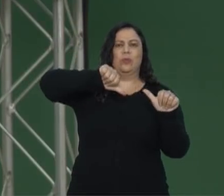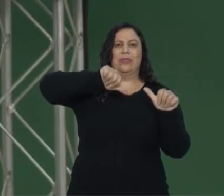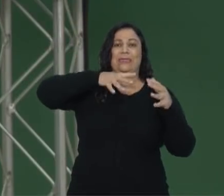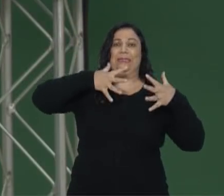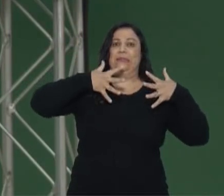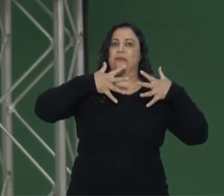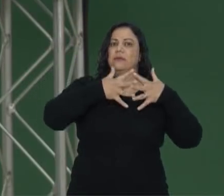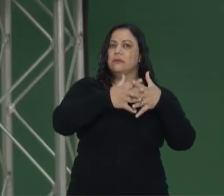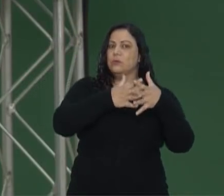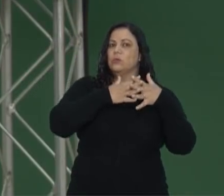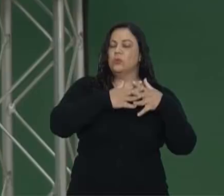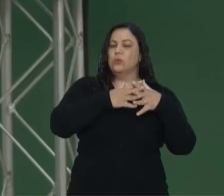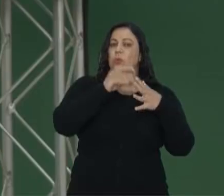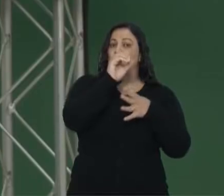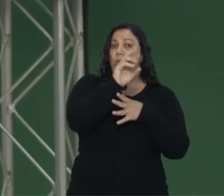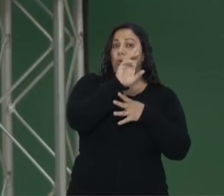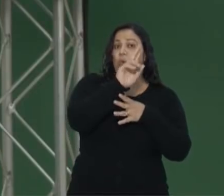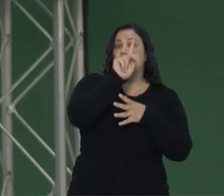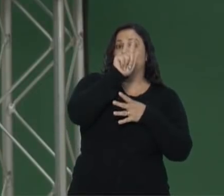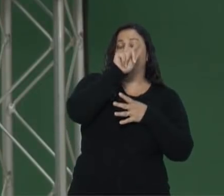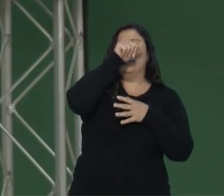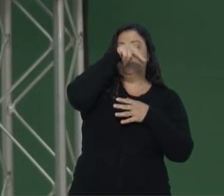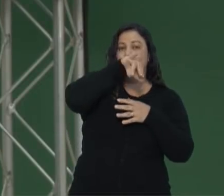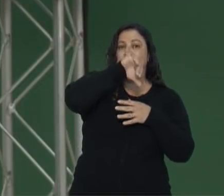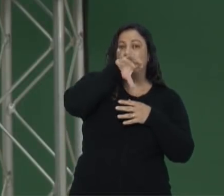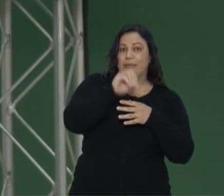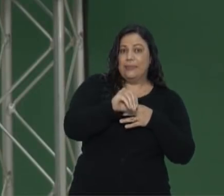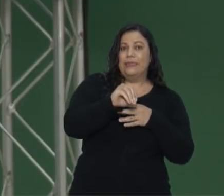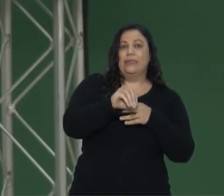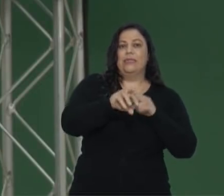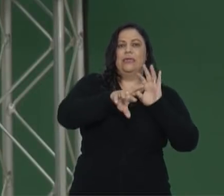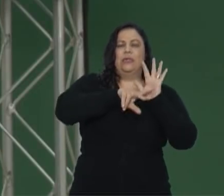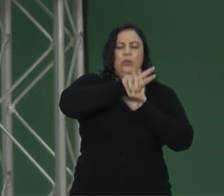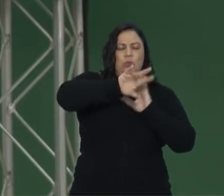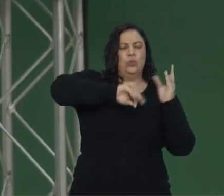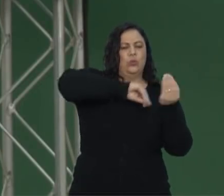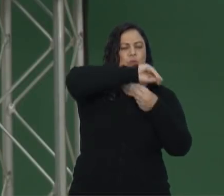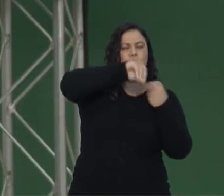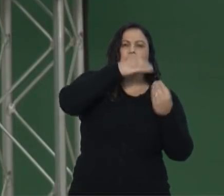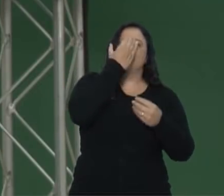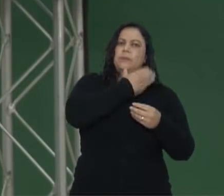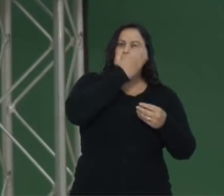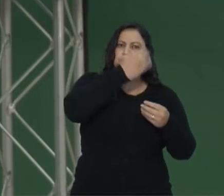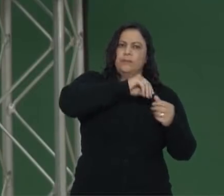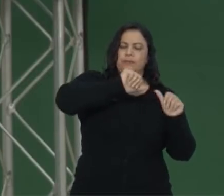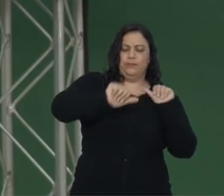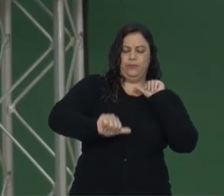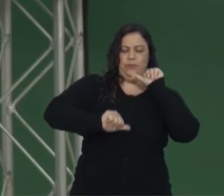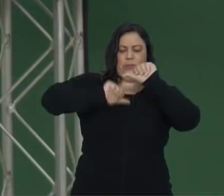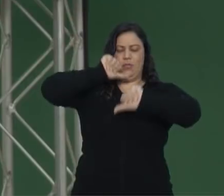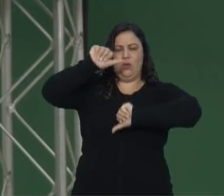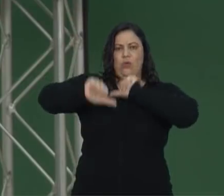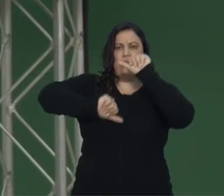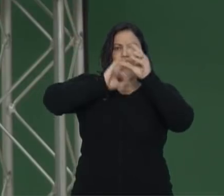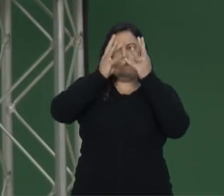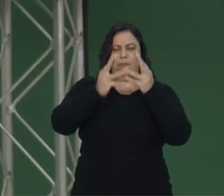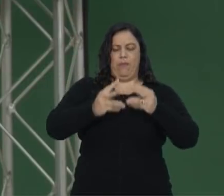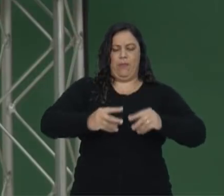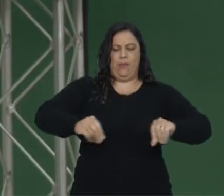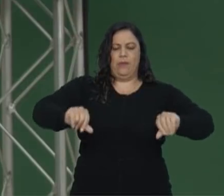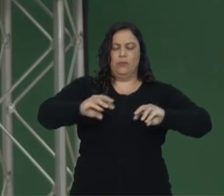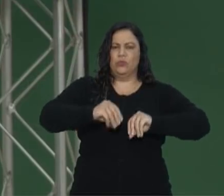complexo, orgânico, que forma os nossos corpos, ou, por exemplo, as frutas, e devolve para o solo